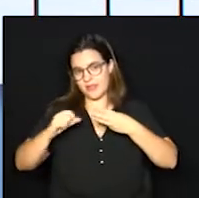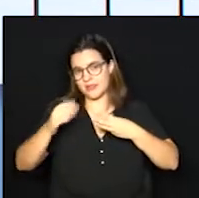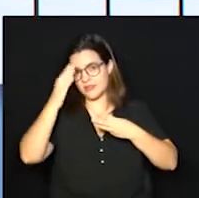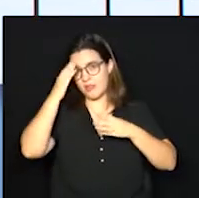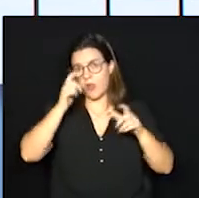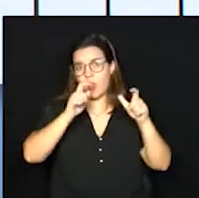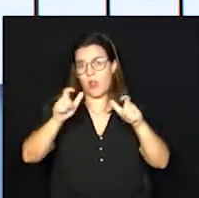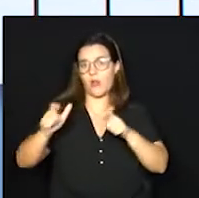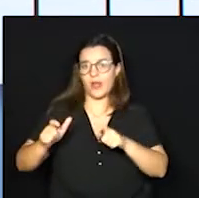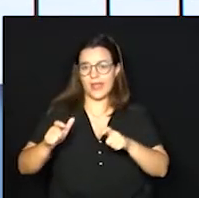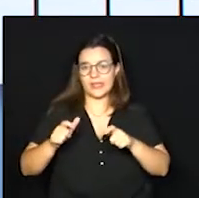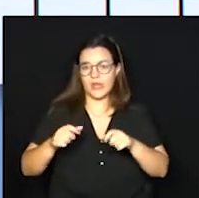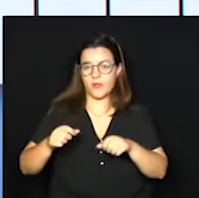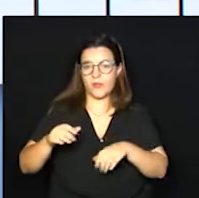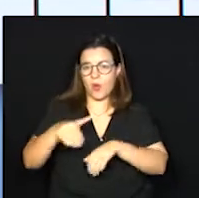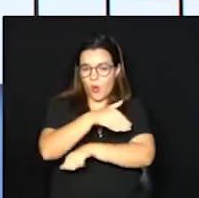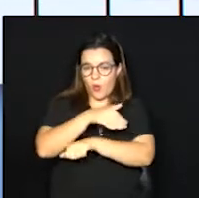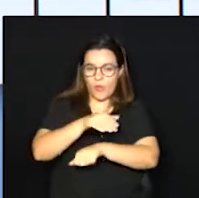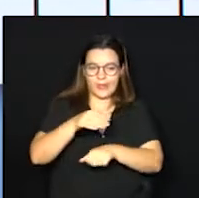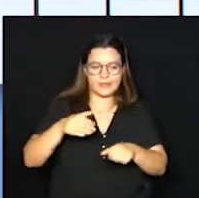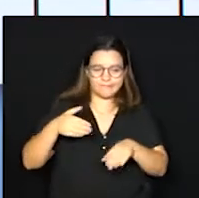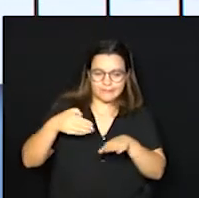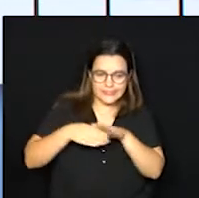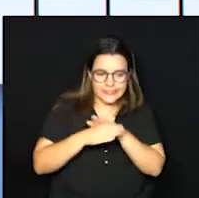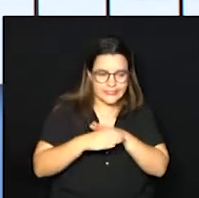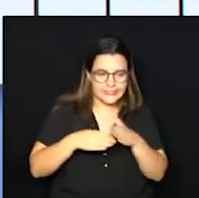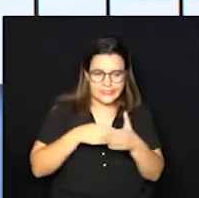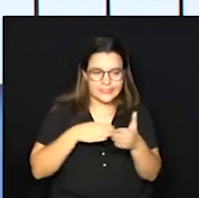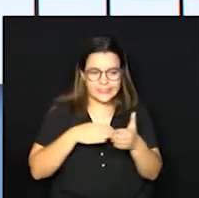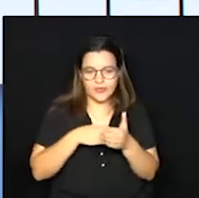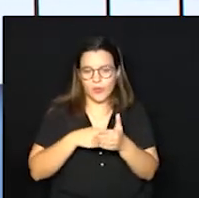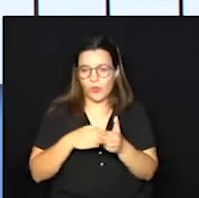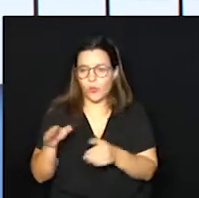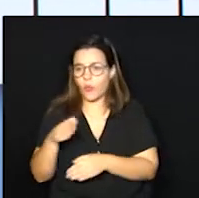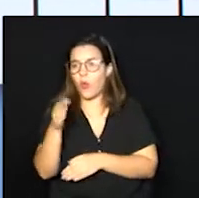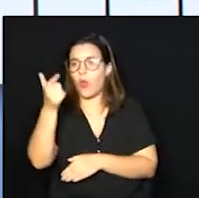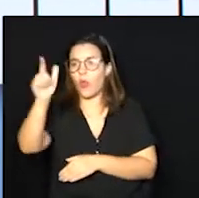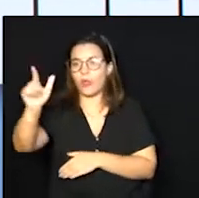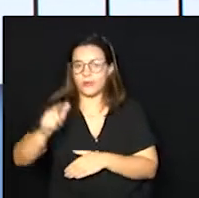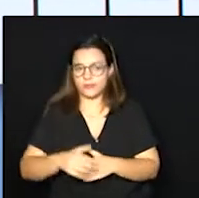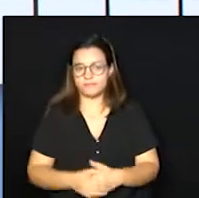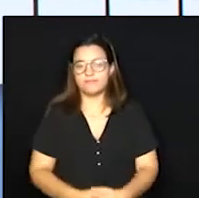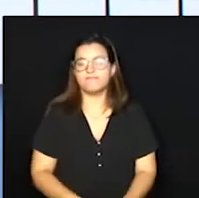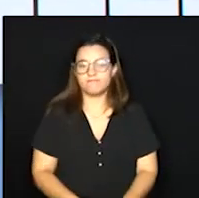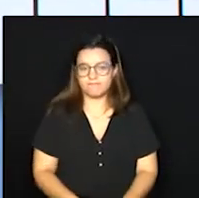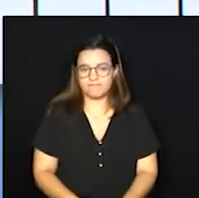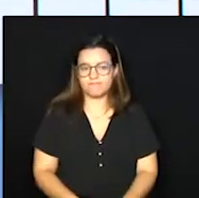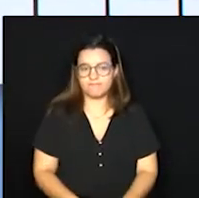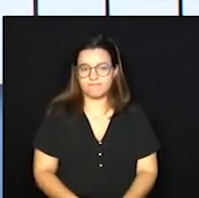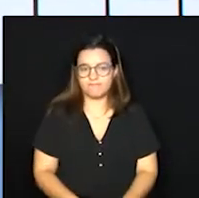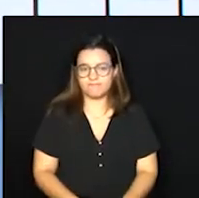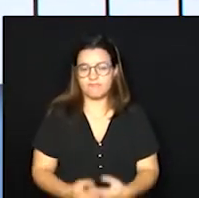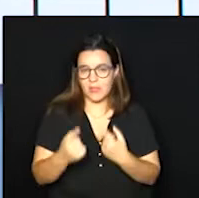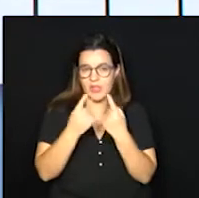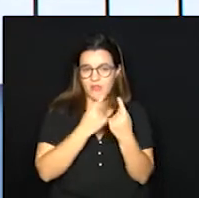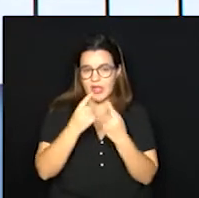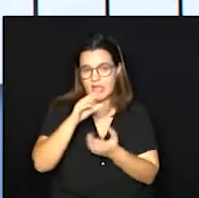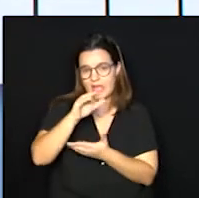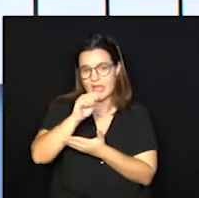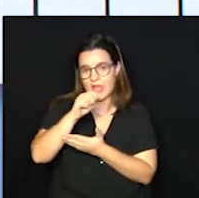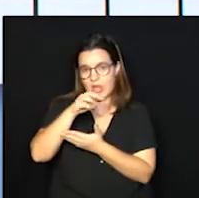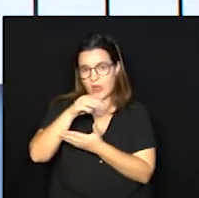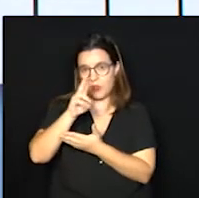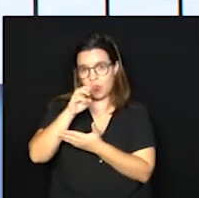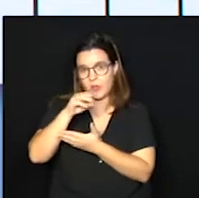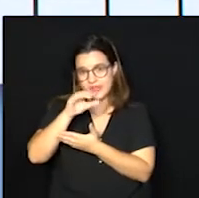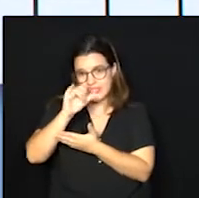sendo o desvio, quais são as sugestões, tanto desta via, que é a Avenida Camusim, que está fechada até o dia 6 de novembro,